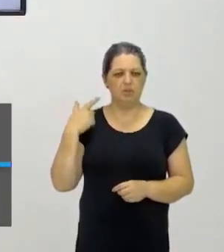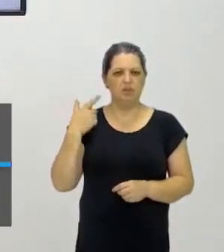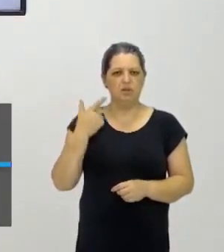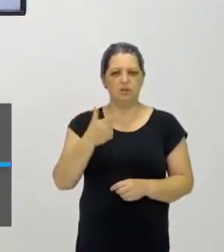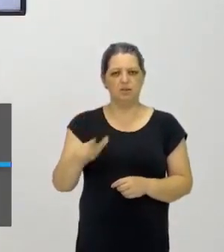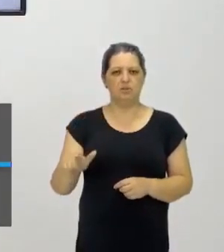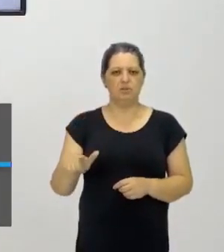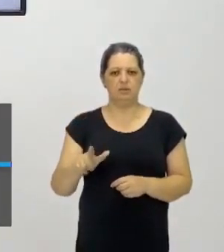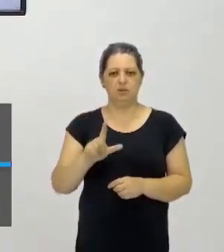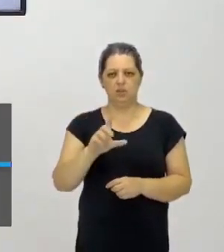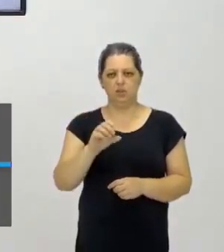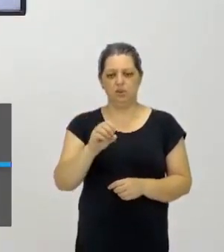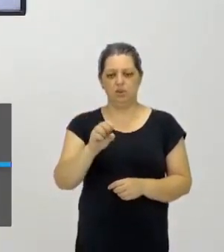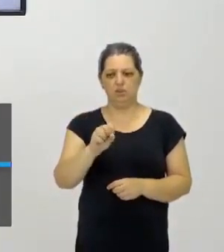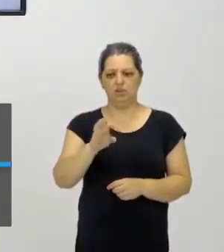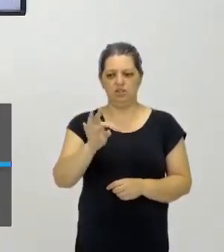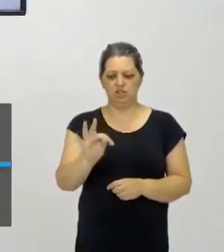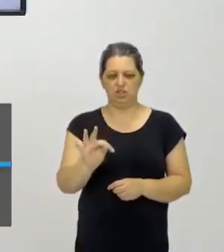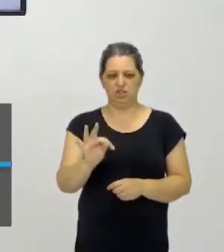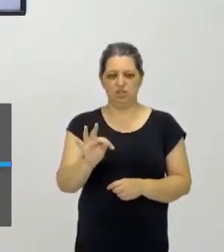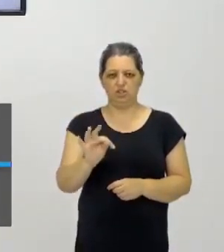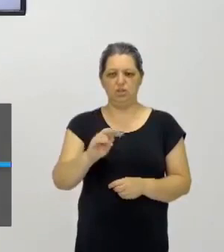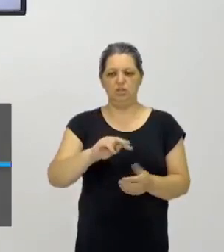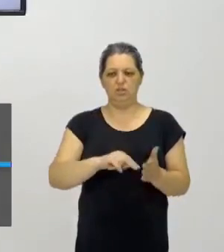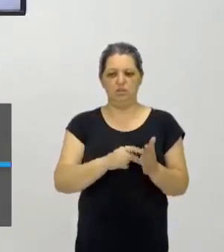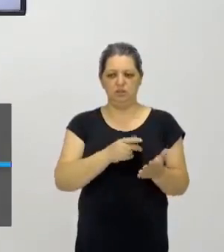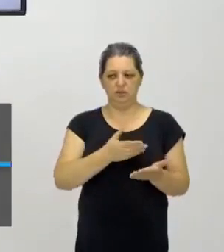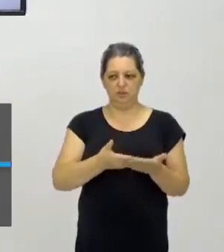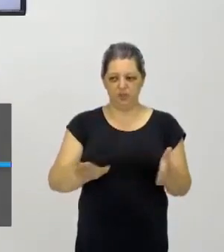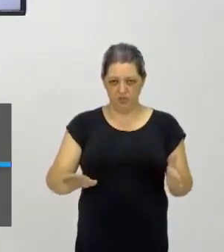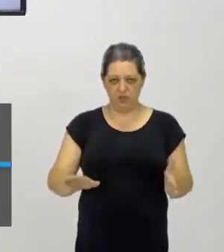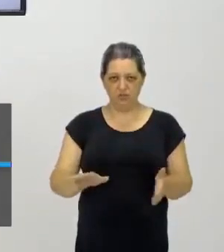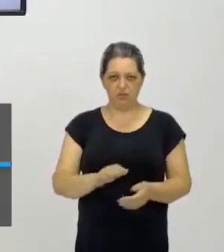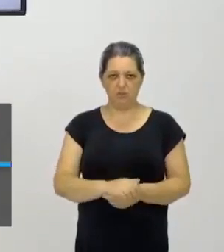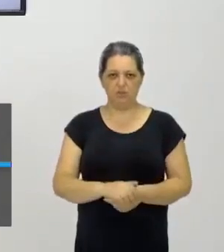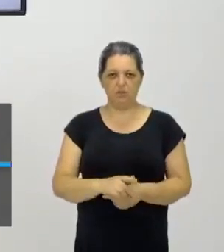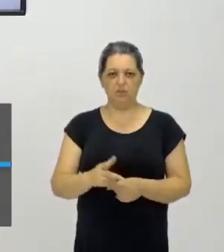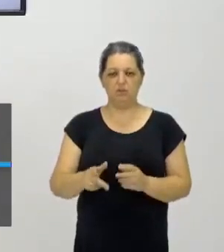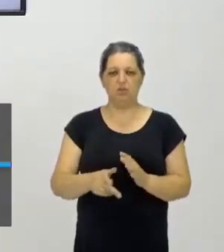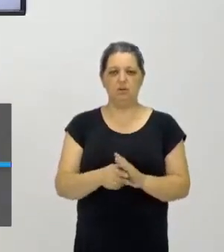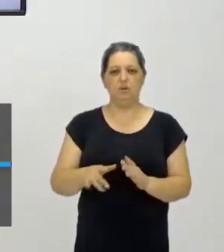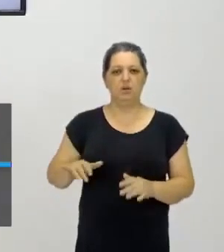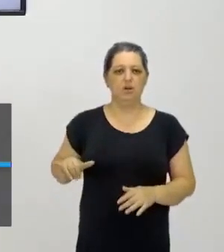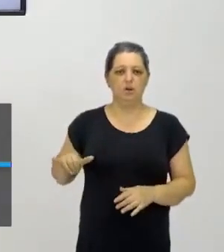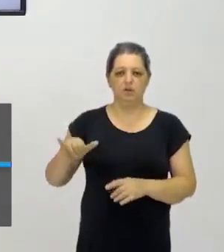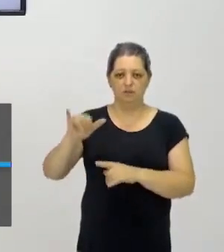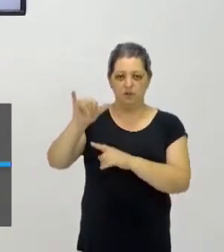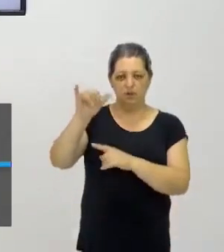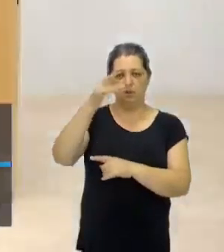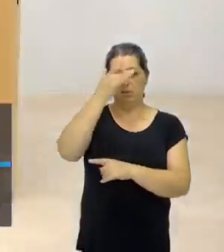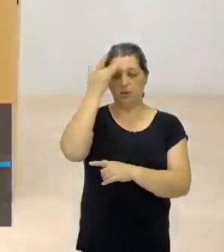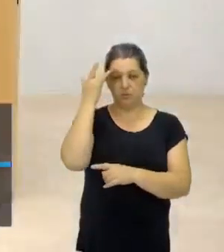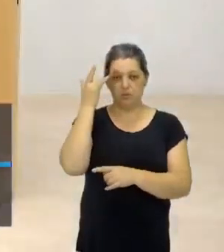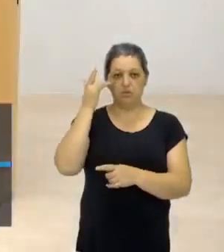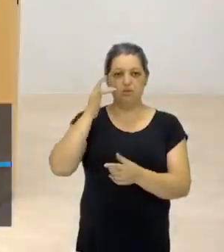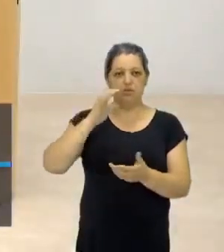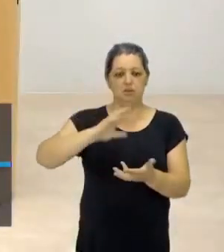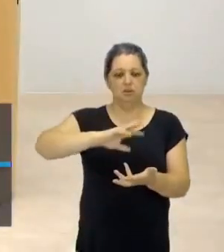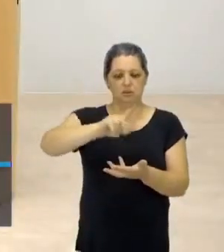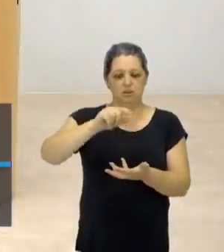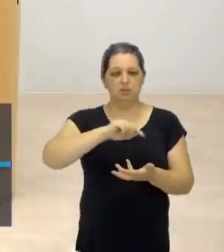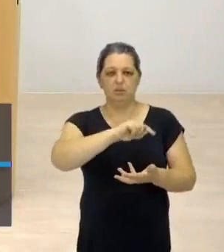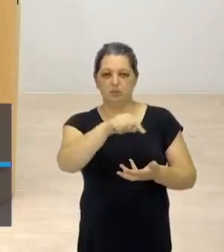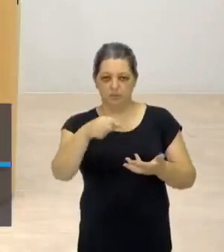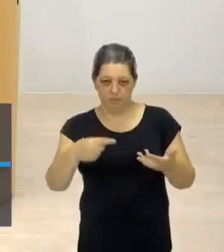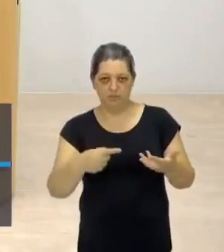novo, Lost, né? Aquela é muito legal, porque dentro do avião tinha pessoas de várias localidades, então com inglês também, carregados